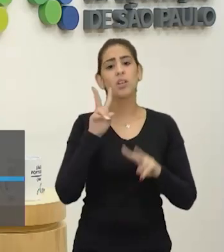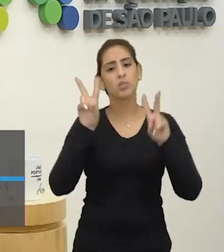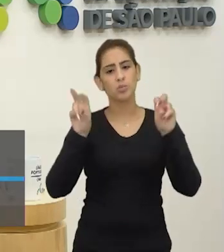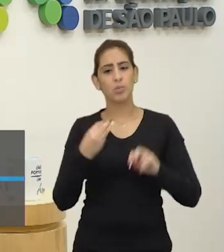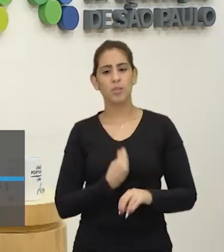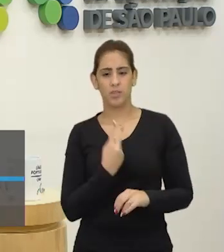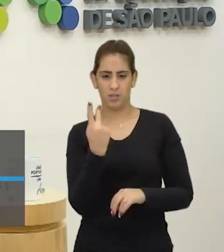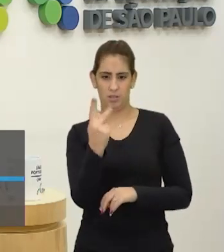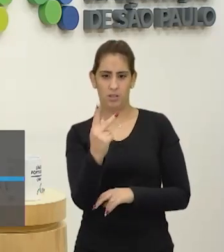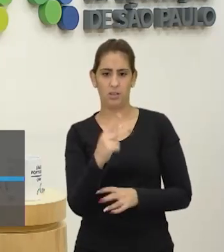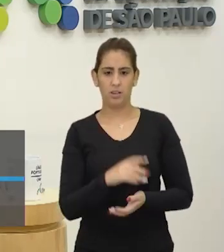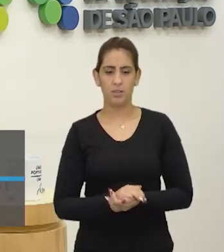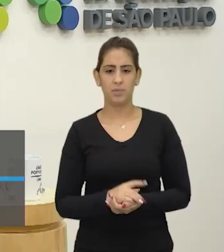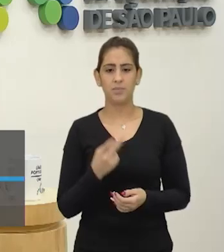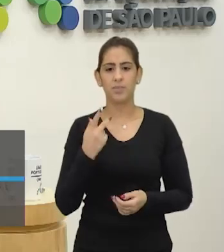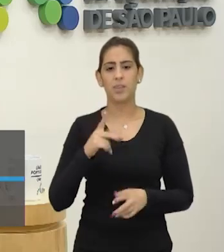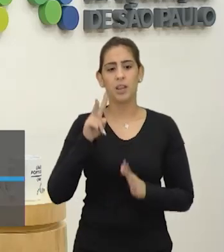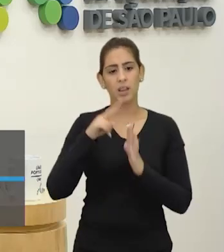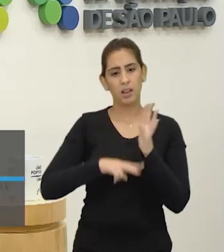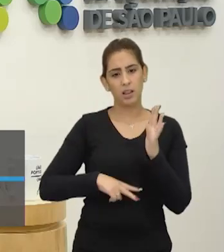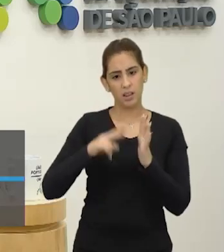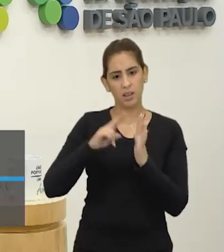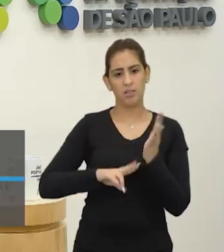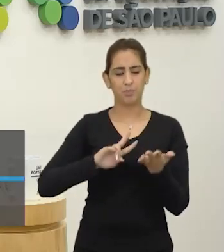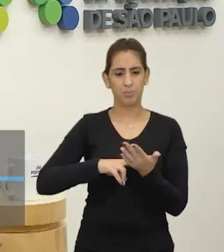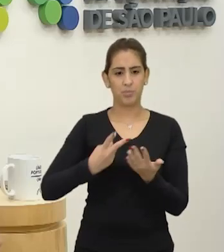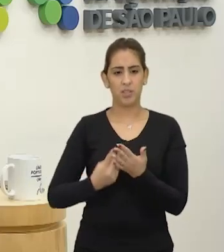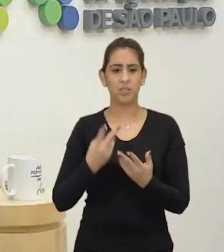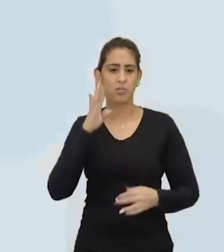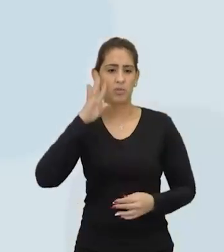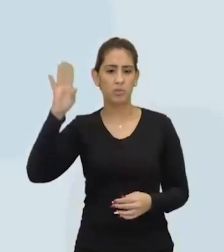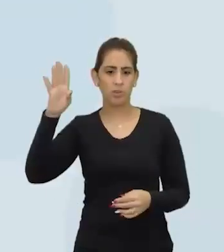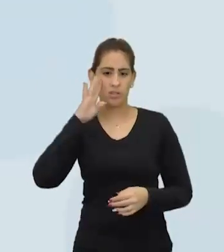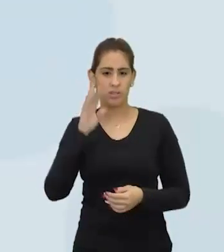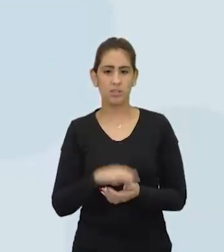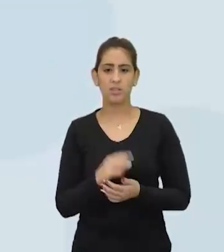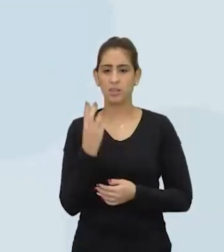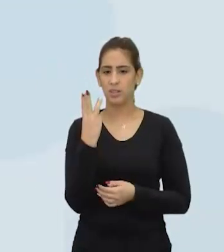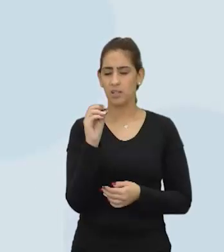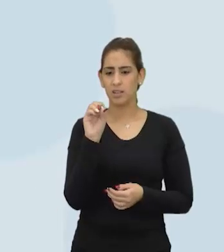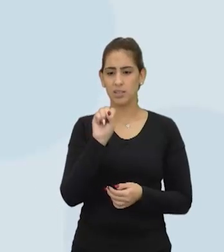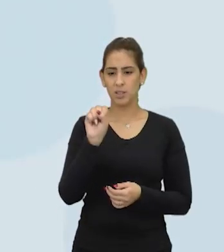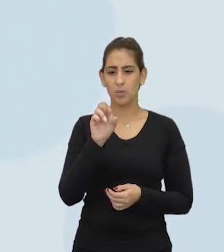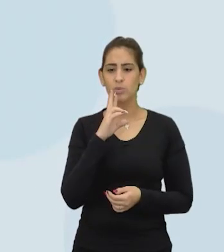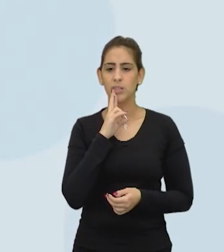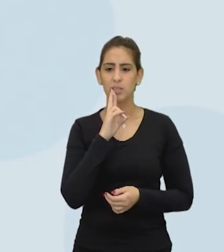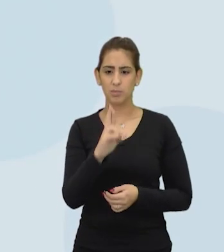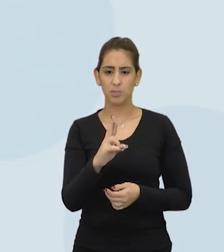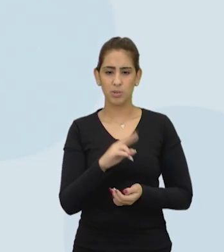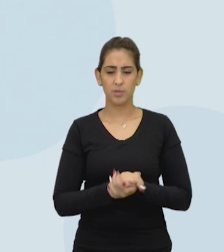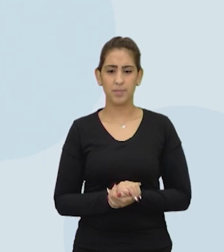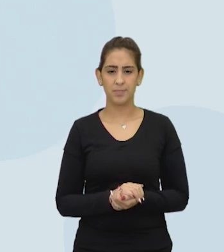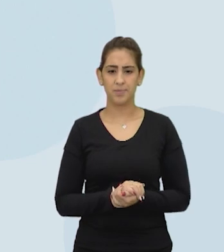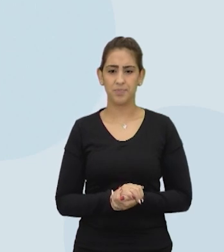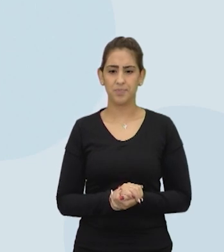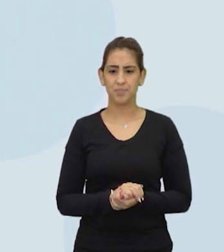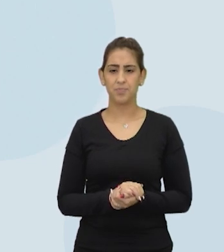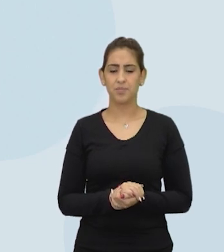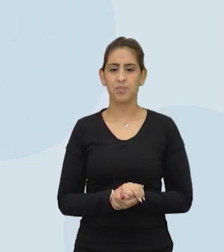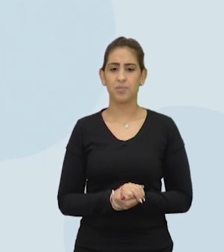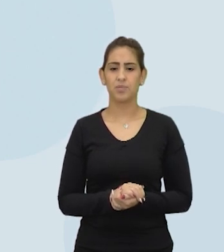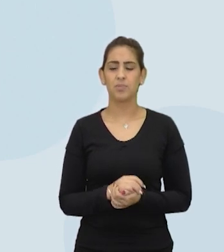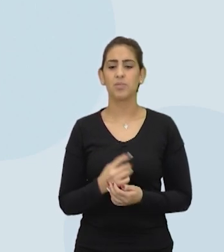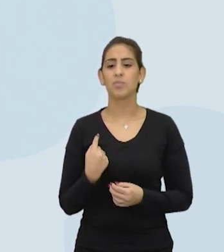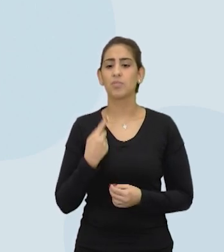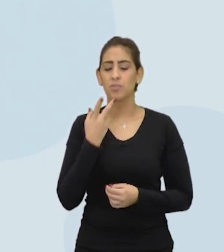poemas. Ler, interpretar e fruir. Uma pergunta para vocês, 30 segundos, respondam. Tá aí o mesmo poema. Vamos